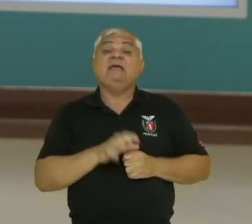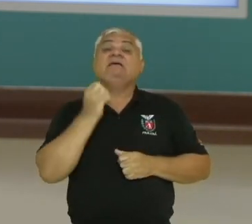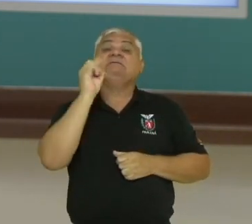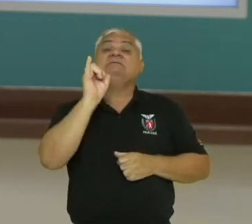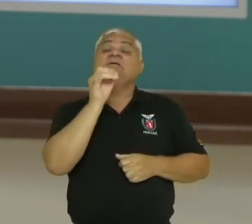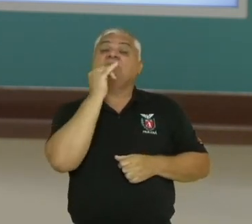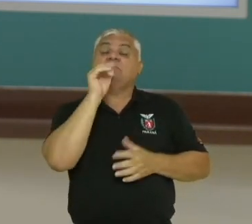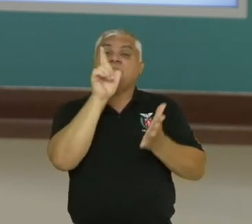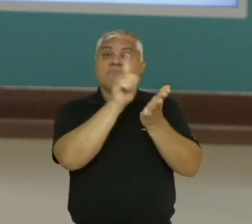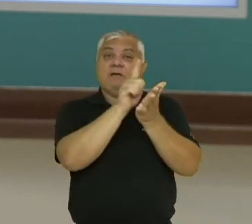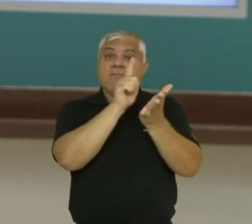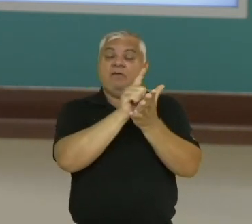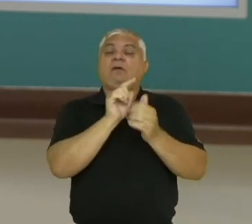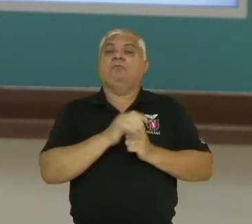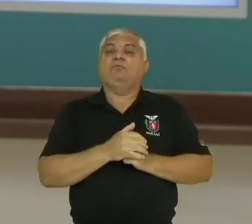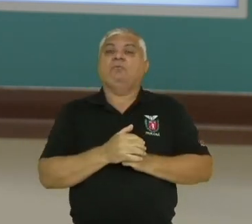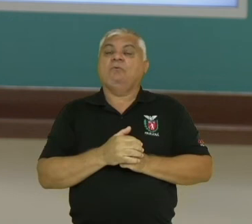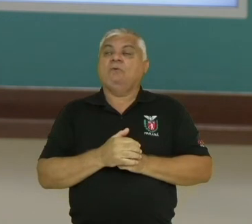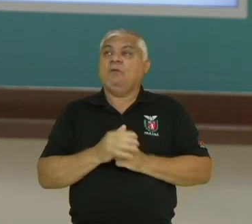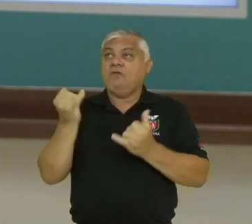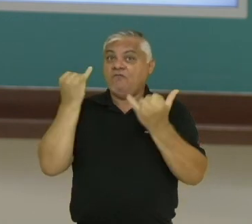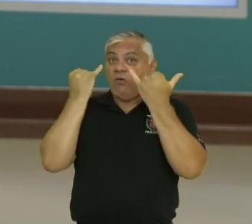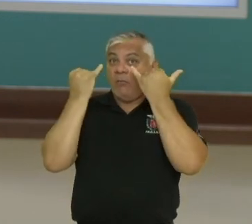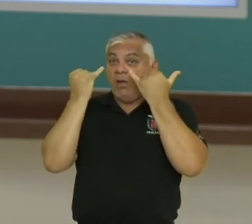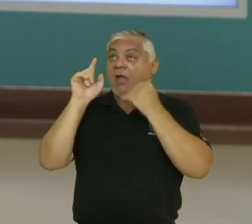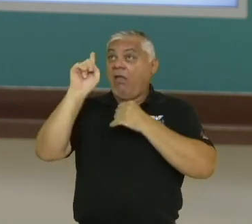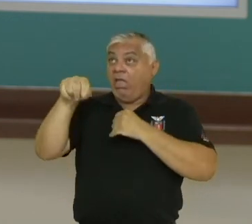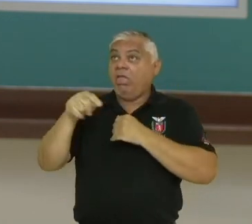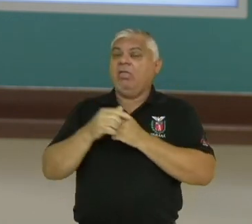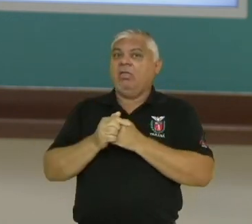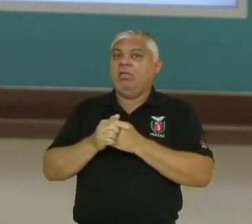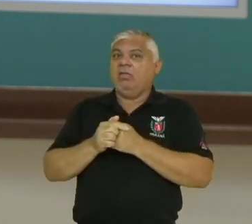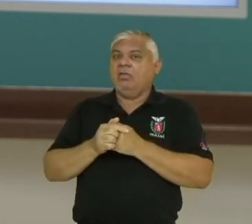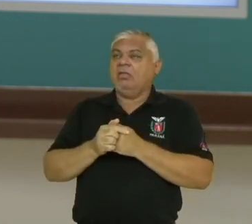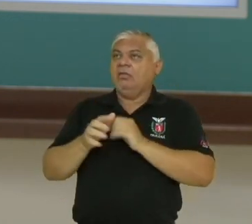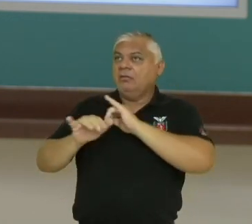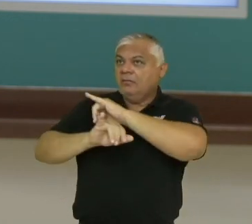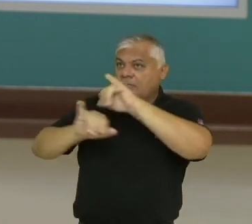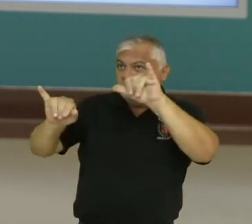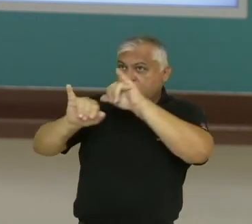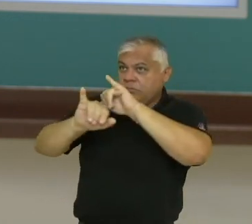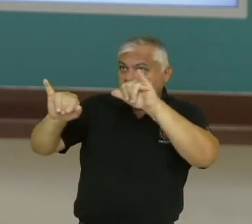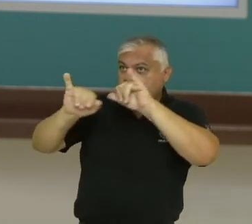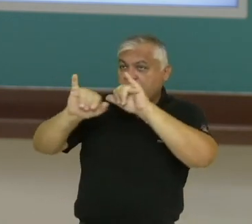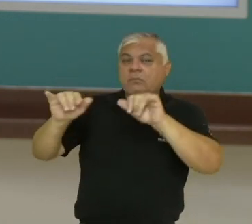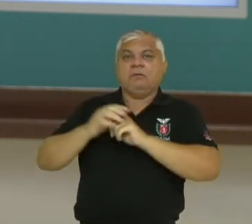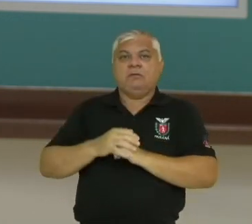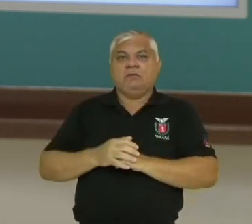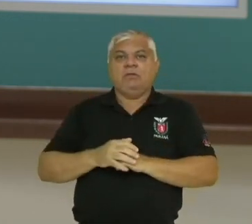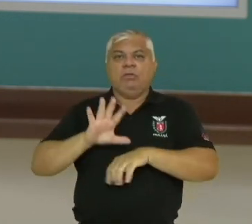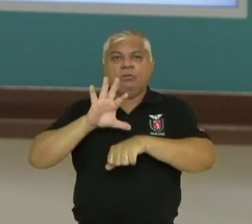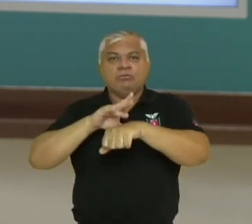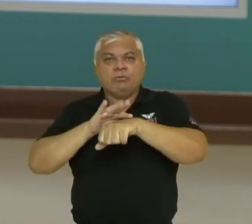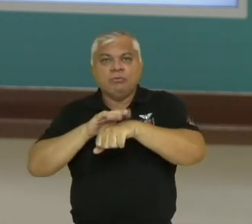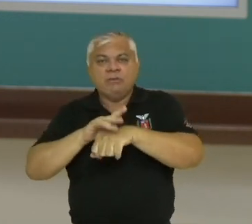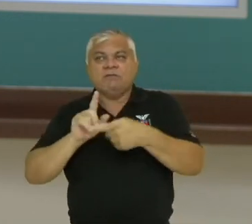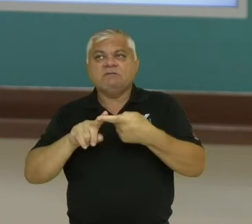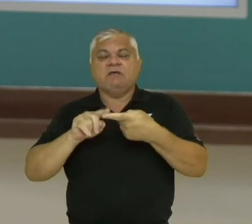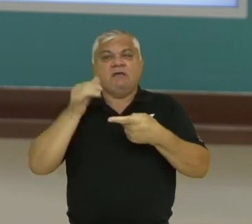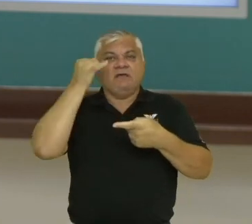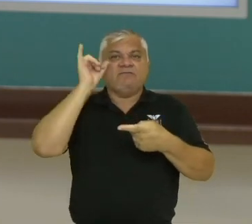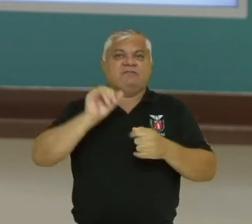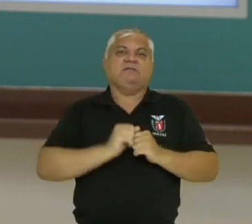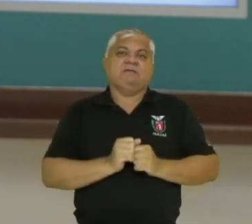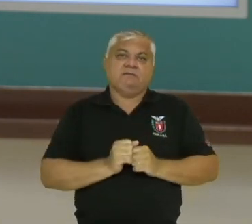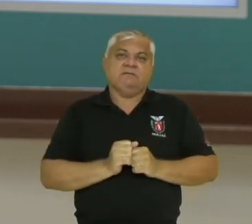papel desse cartaz é informar a população, comunicar à população sobre uma doença e como evitá-la,